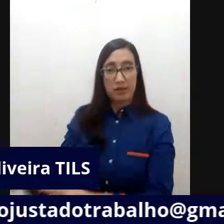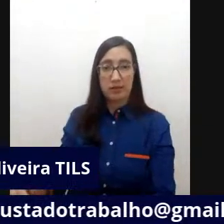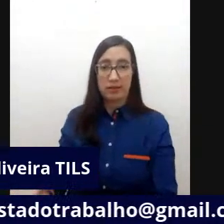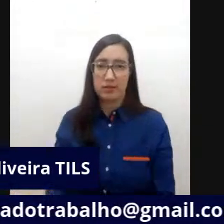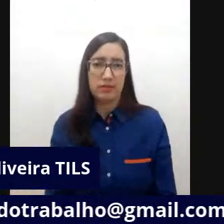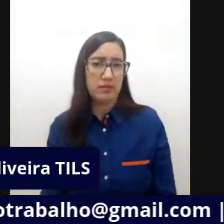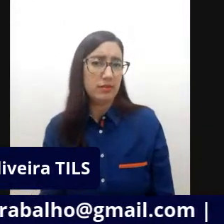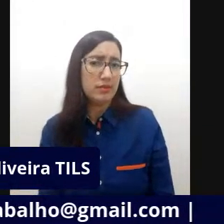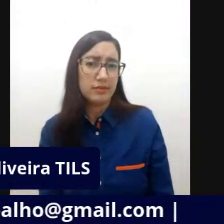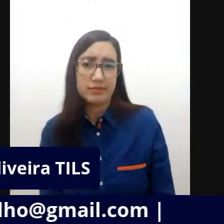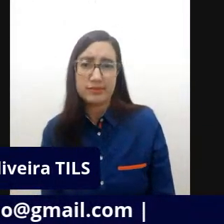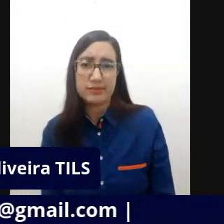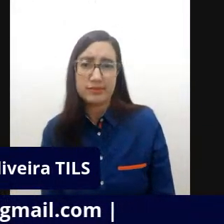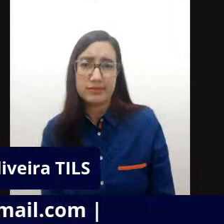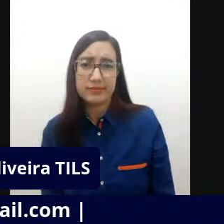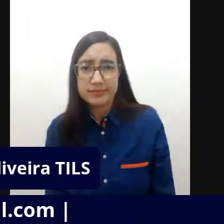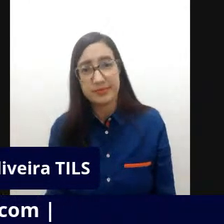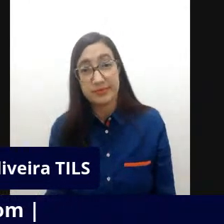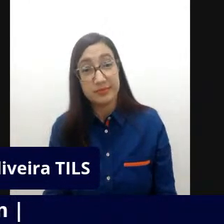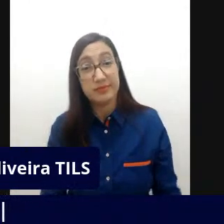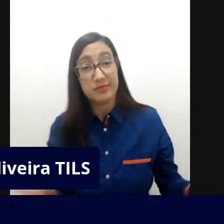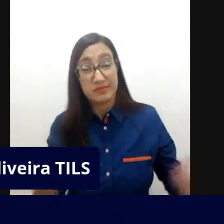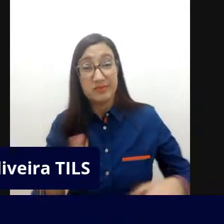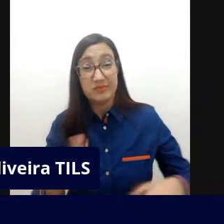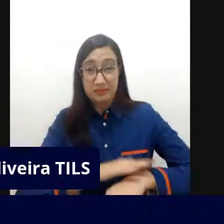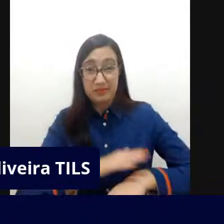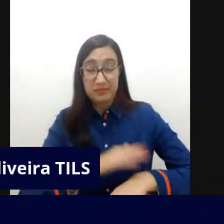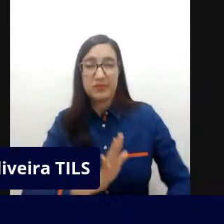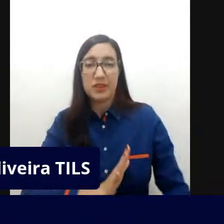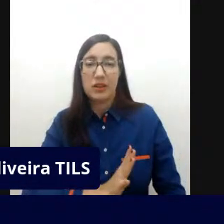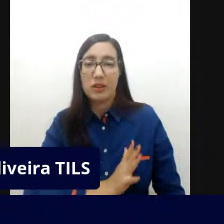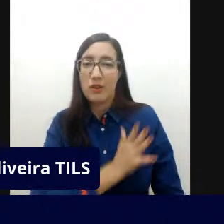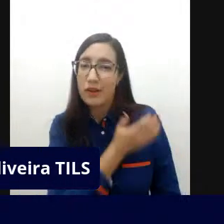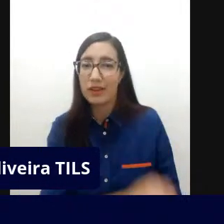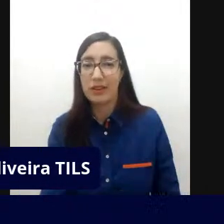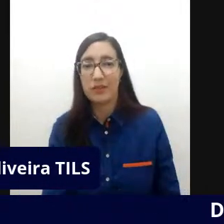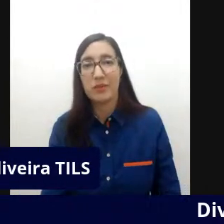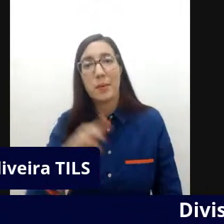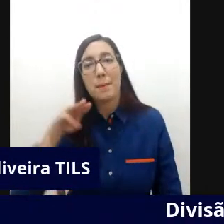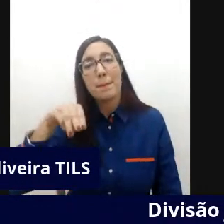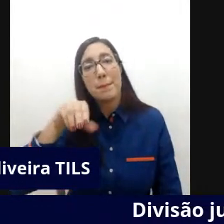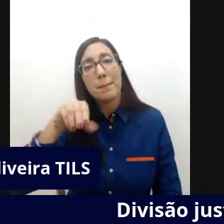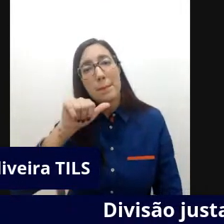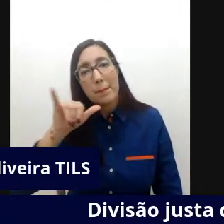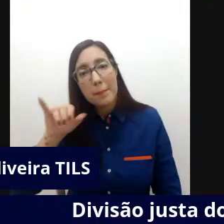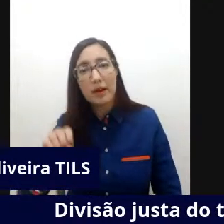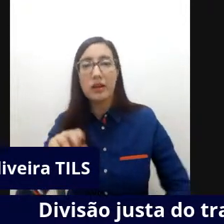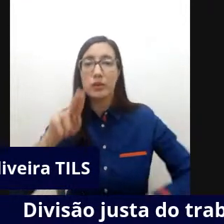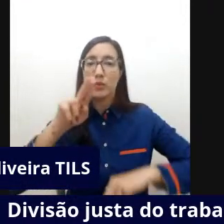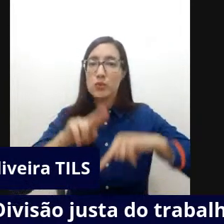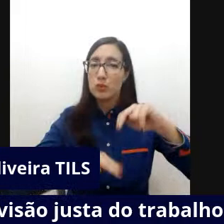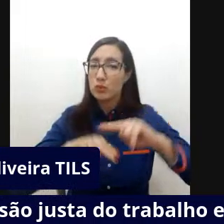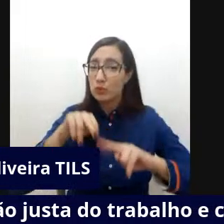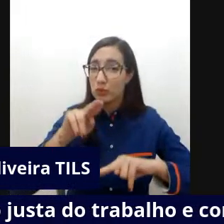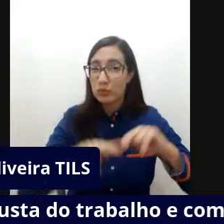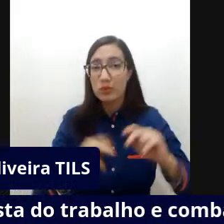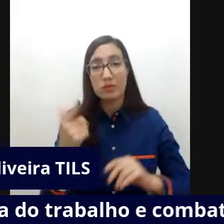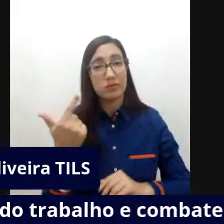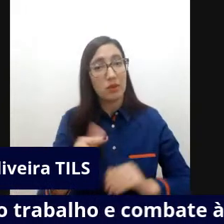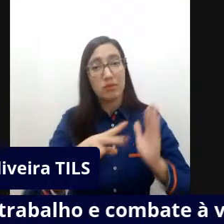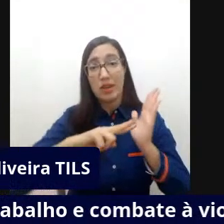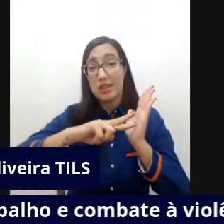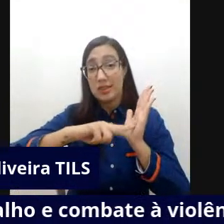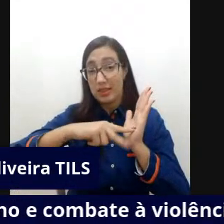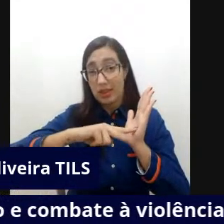porque estamos vivendo esse momento de quarentena e a gente não vai abrir o sindicato para ter aglomeração. Mas a gente sempre